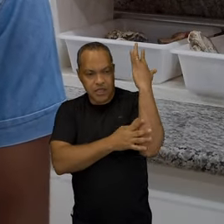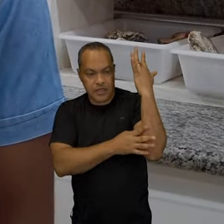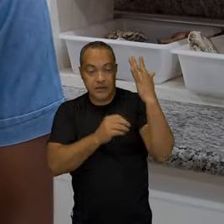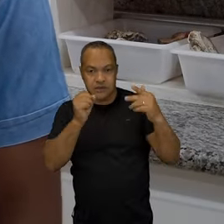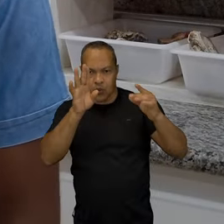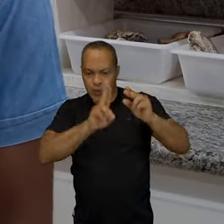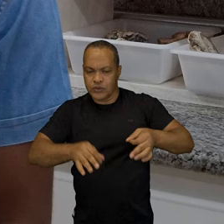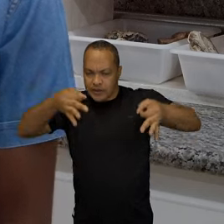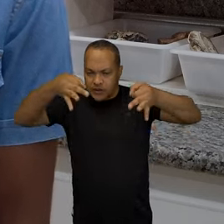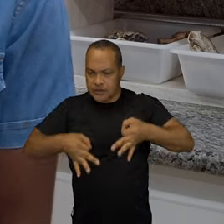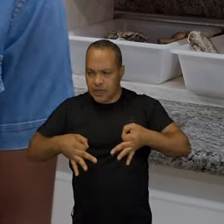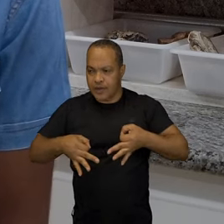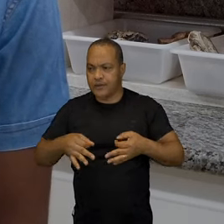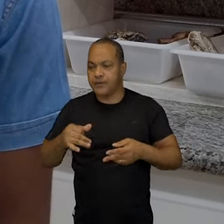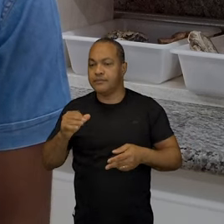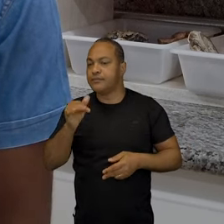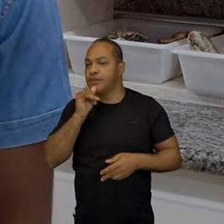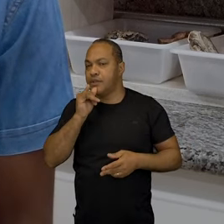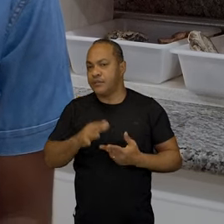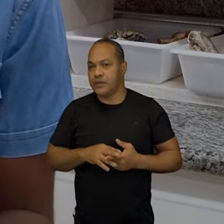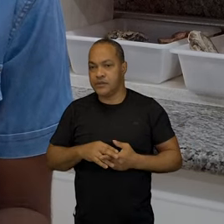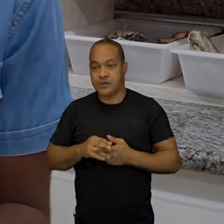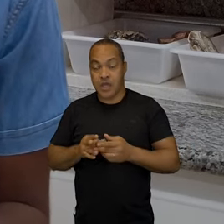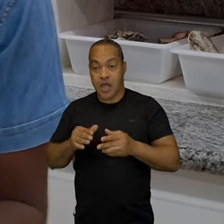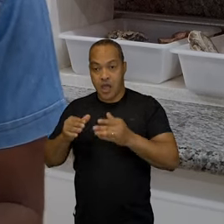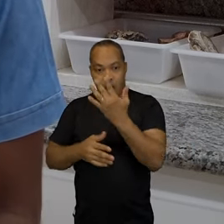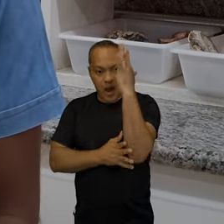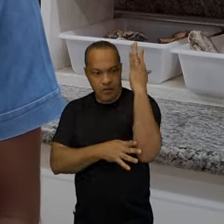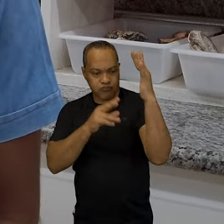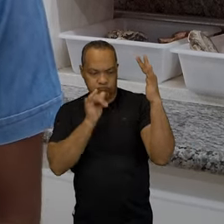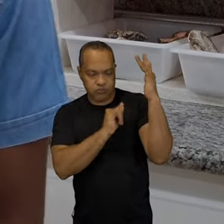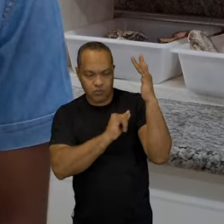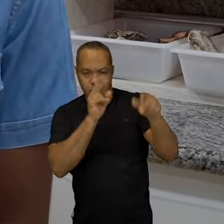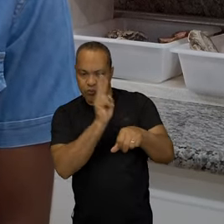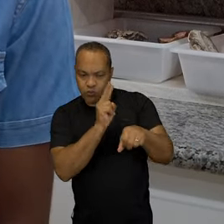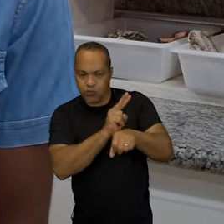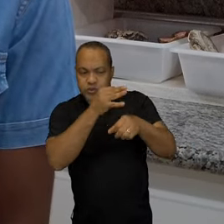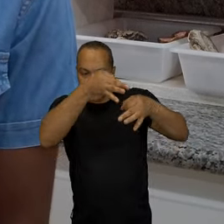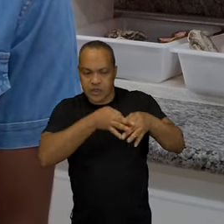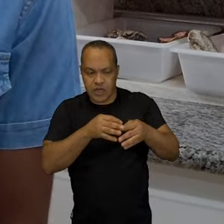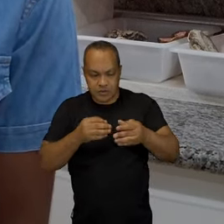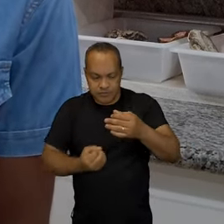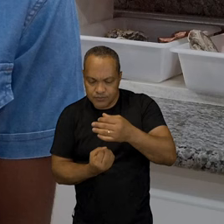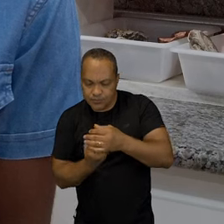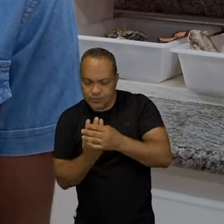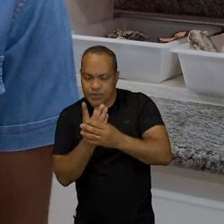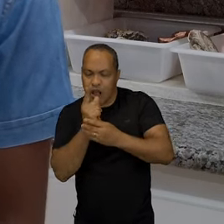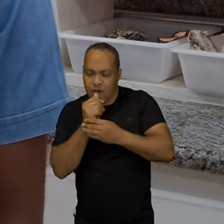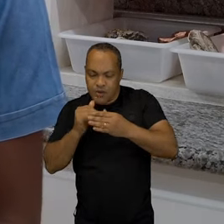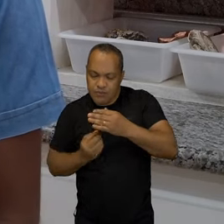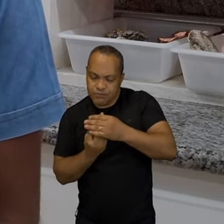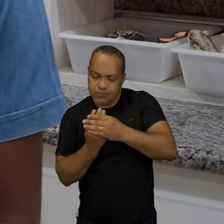uso adequado, ou seja, quando as matas ciliares estão bem preservadas, quando as nascentes estão